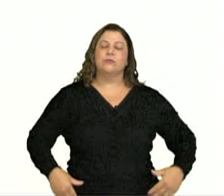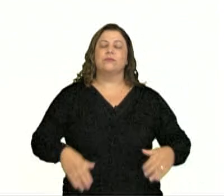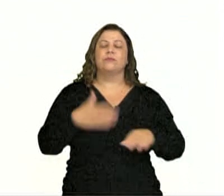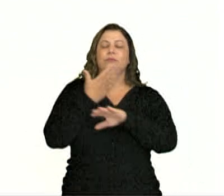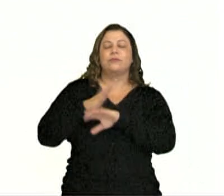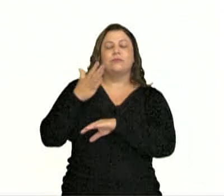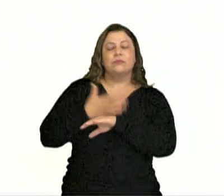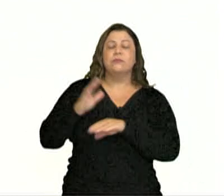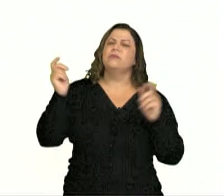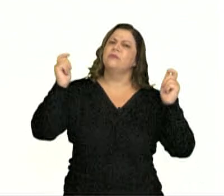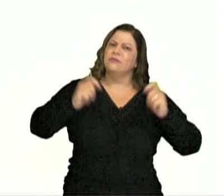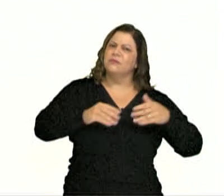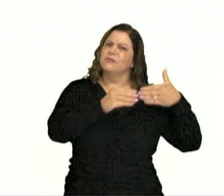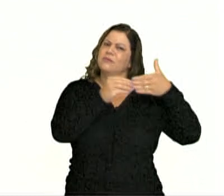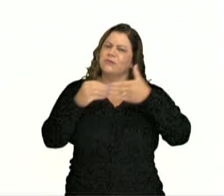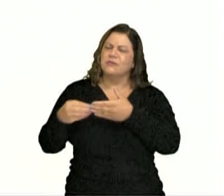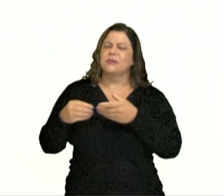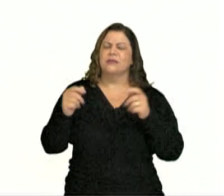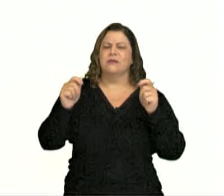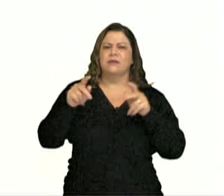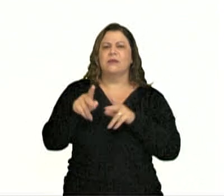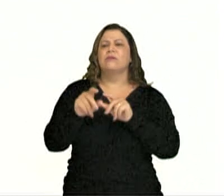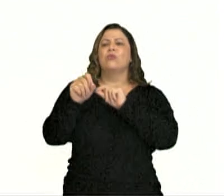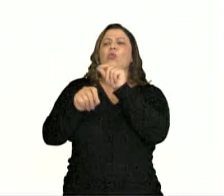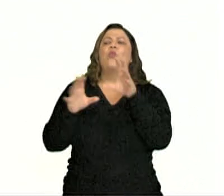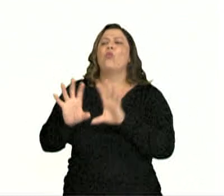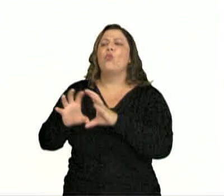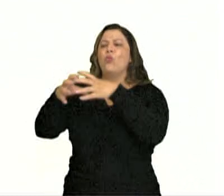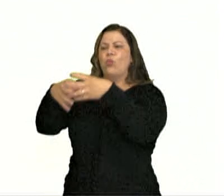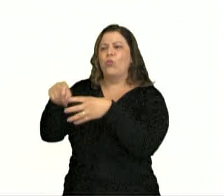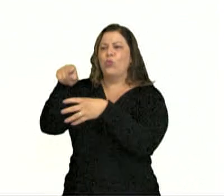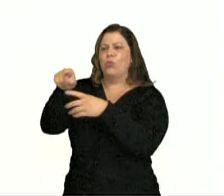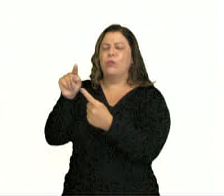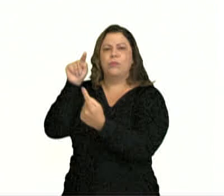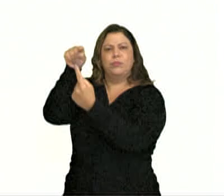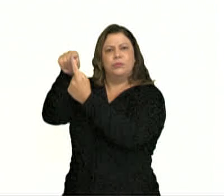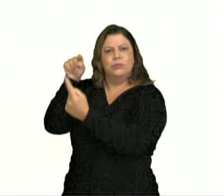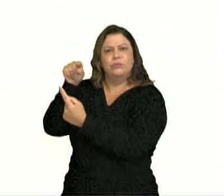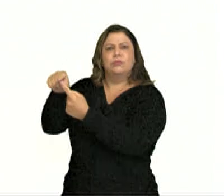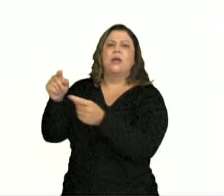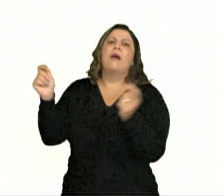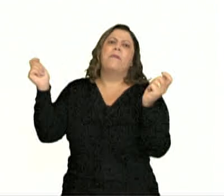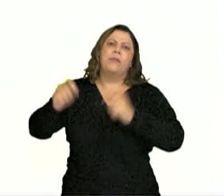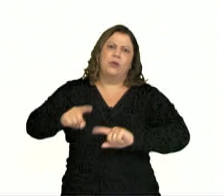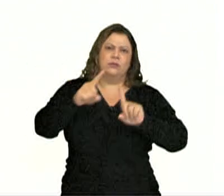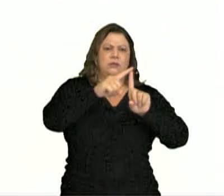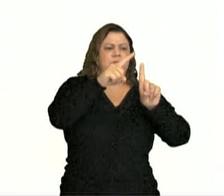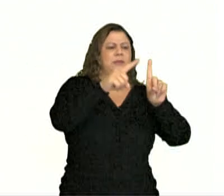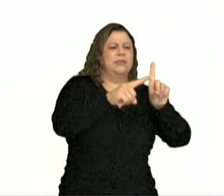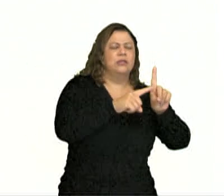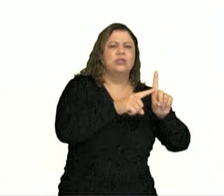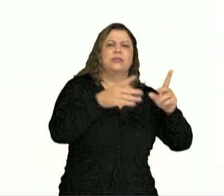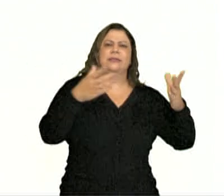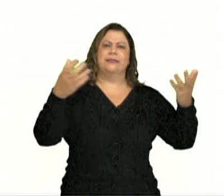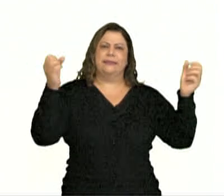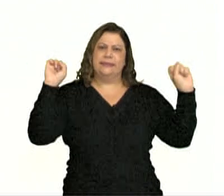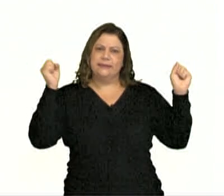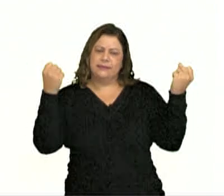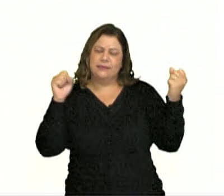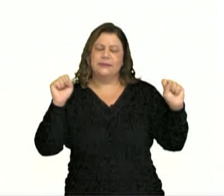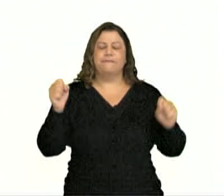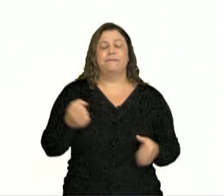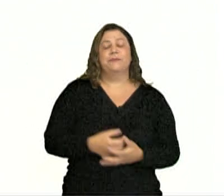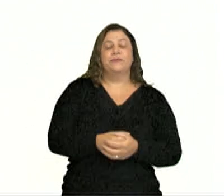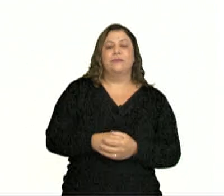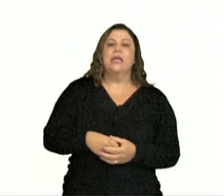ser orientados de acordo com uma população específica, como ginástica para gestantes, ginástica laboral, para a terceira